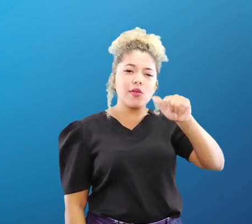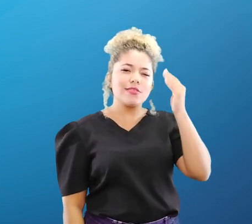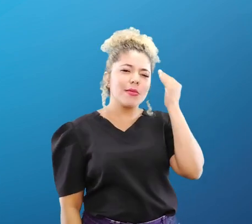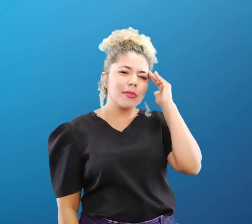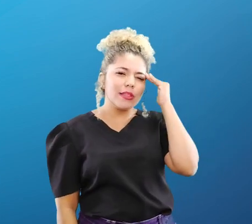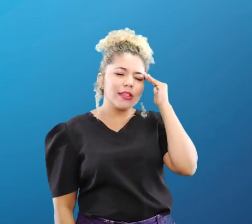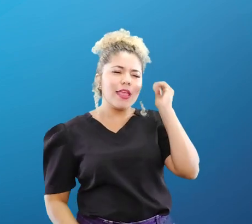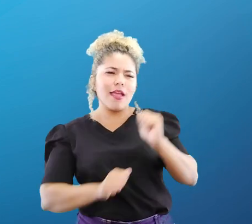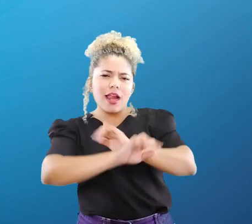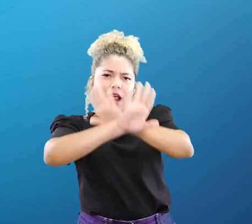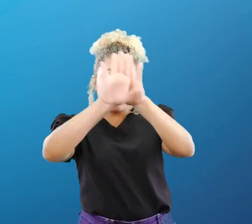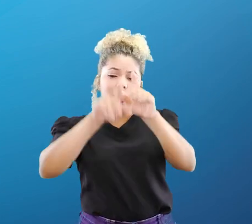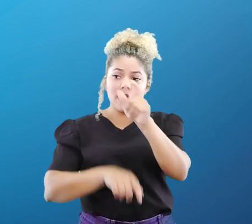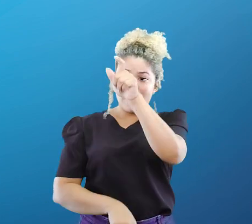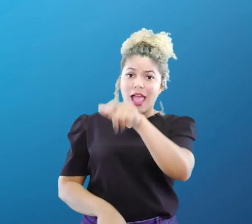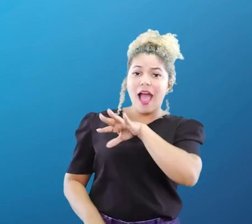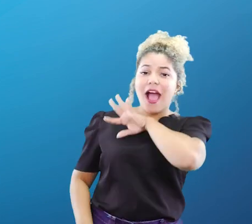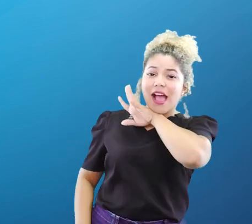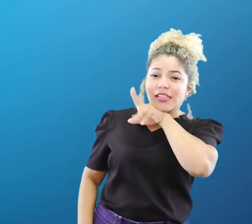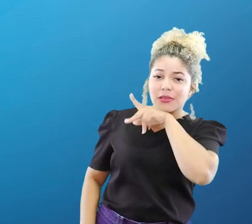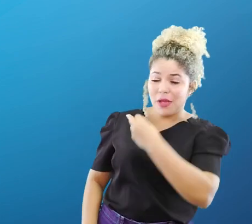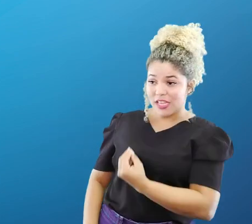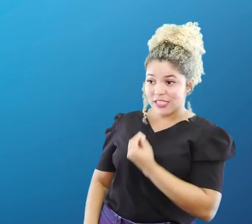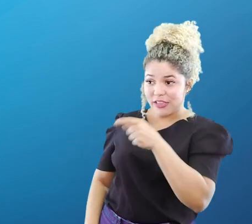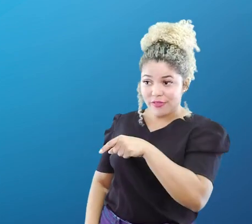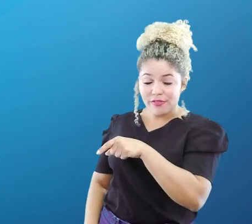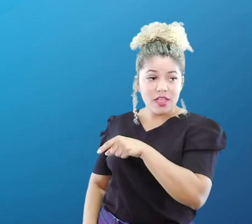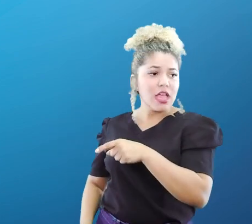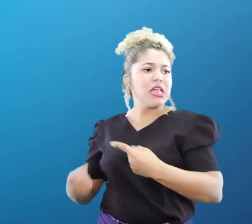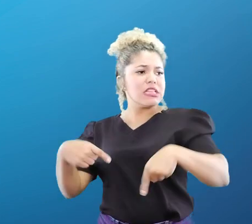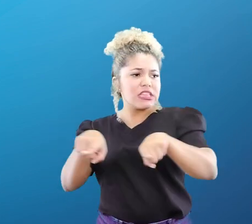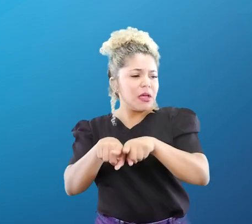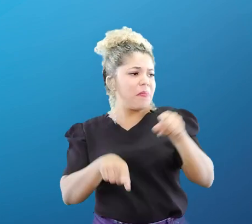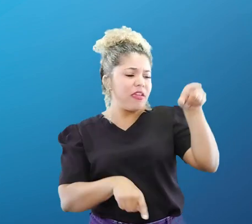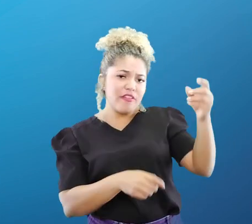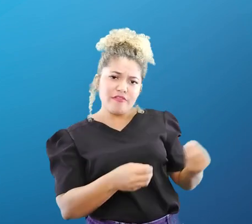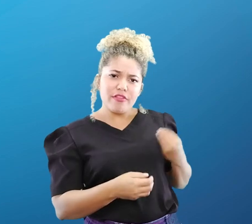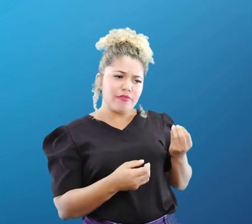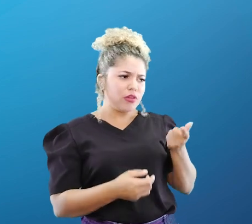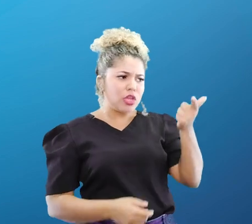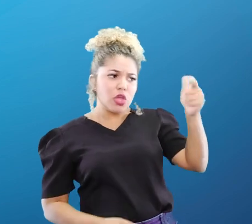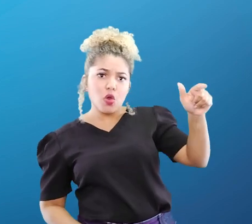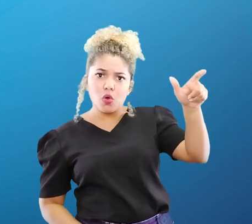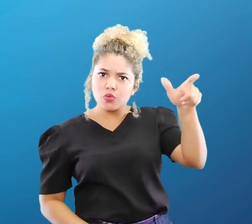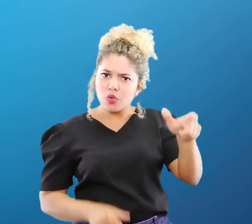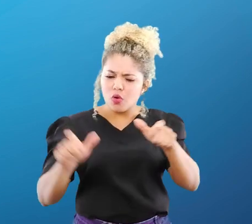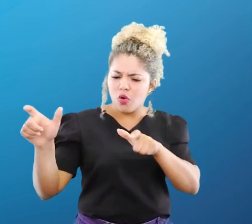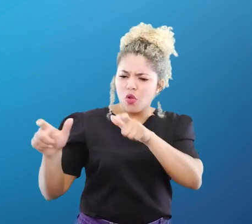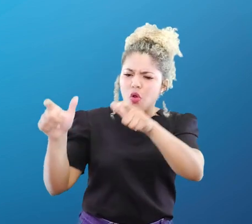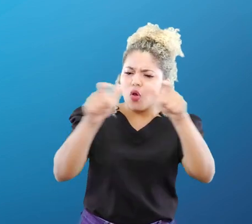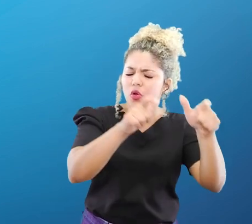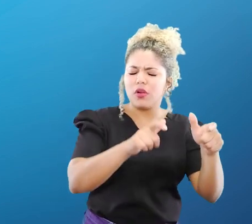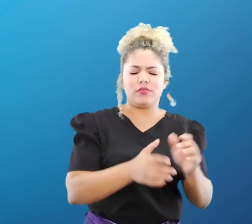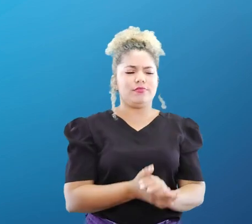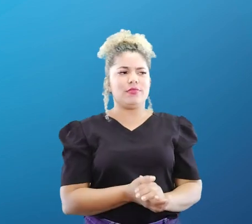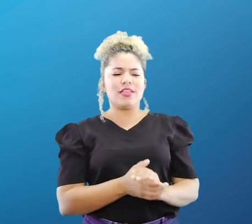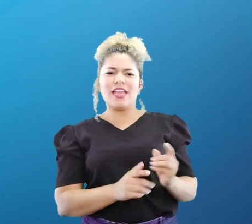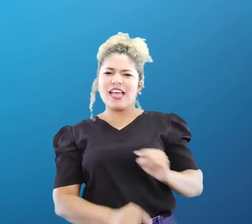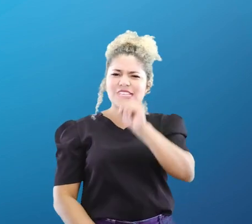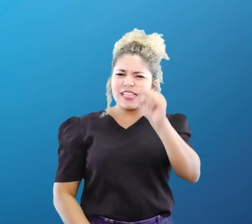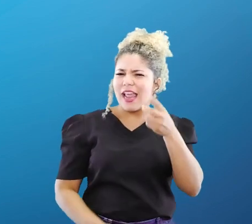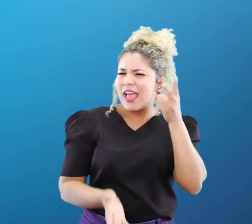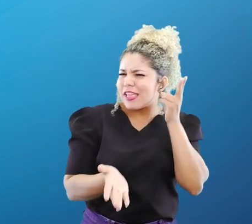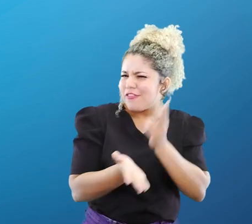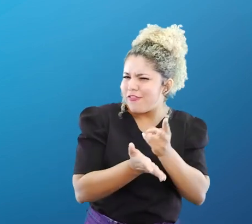entender que animais que viviam numa região também viveram na mesma região. Ou seja, será que eles pertenciam inicialmente ao